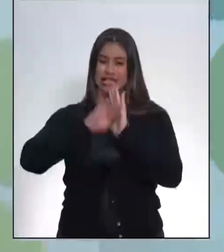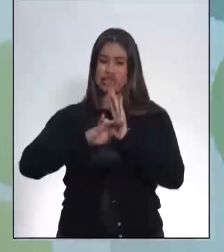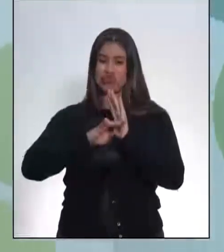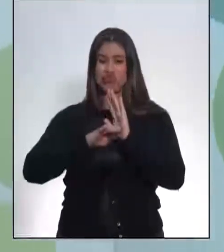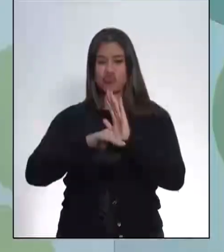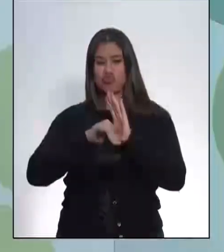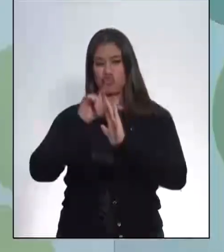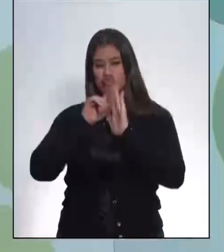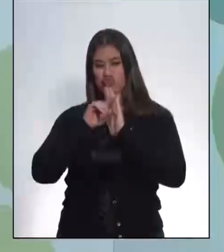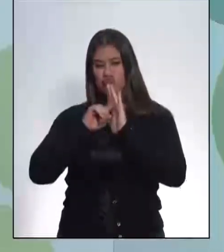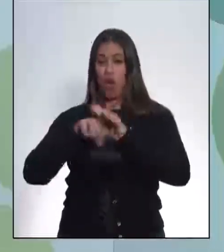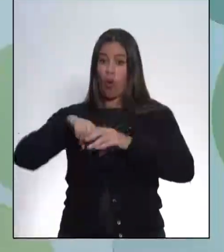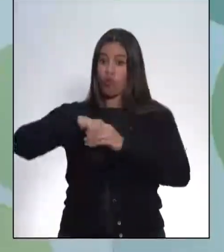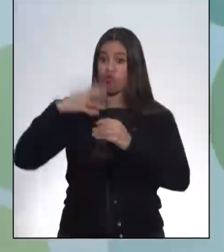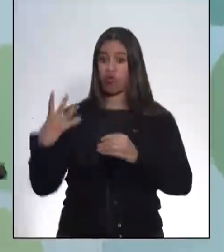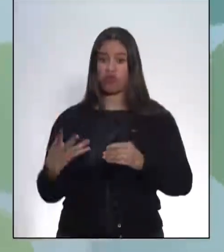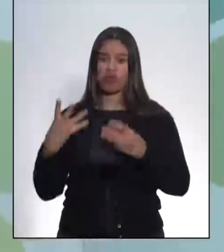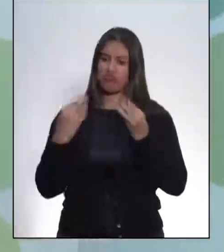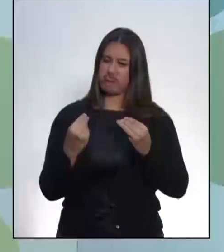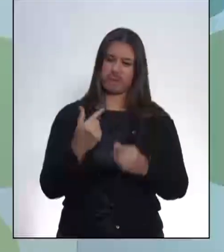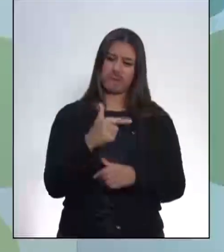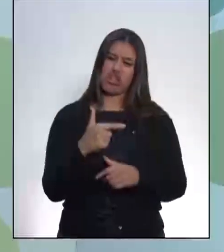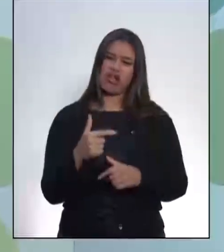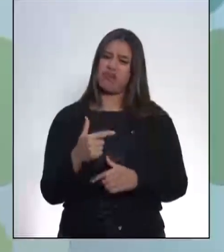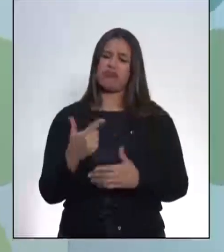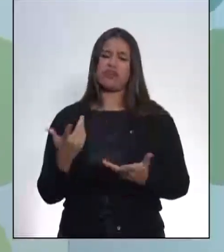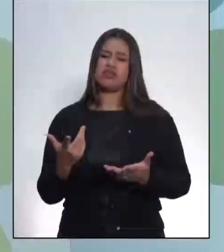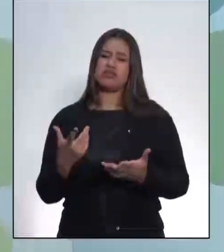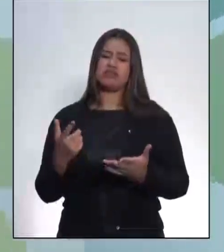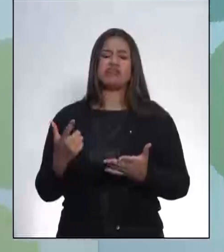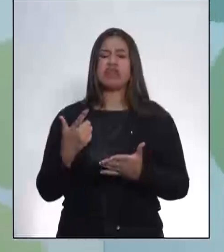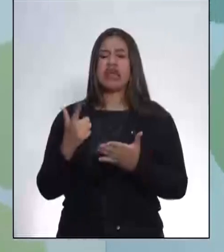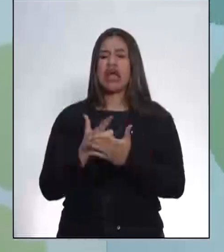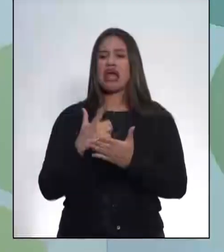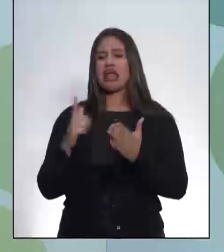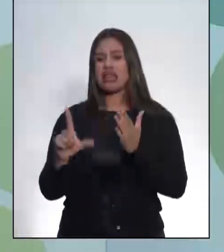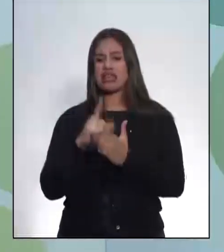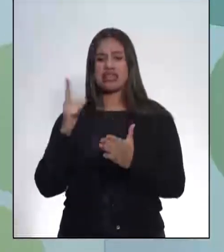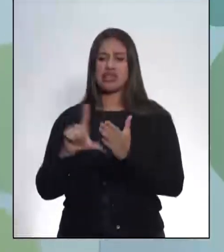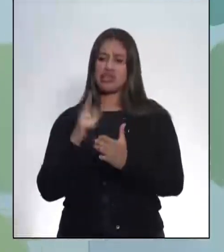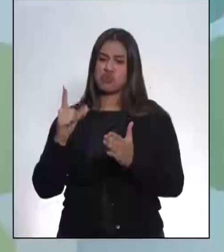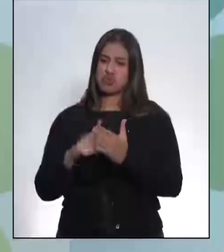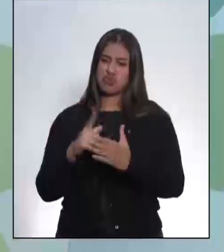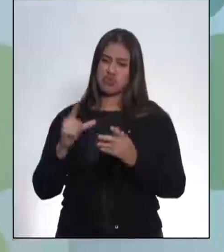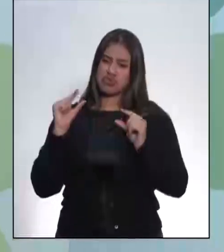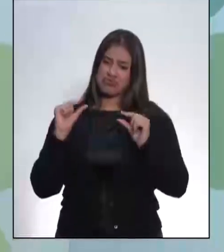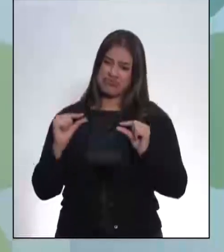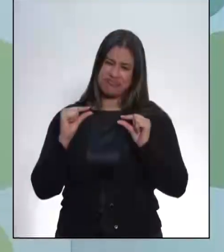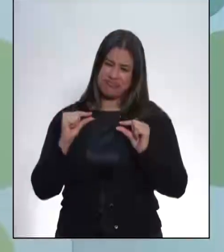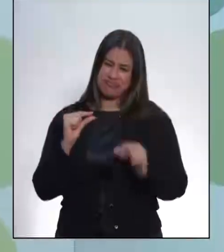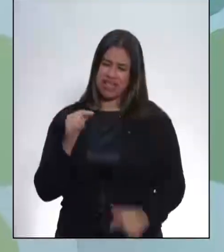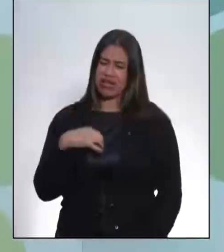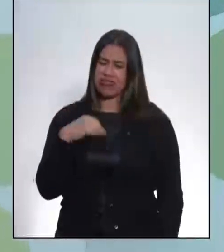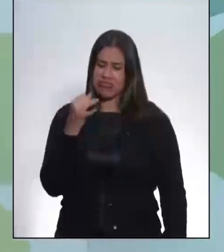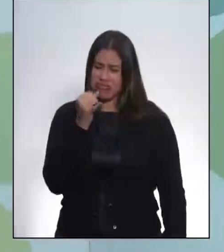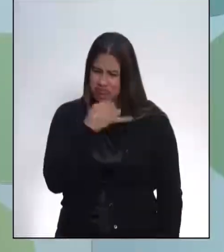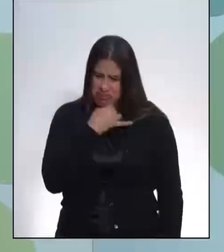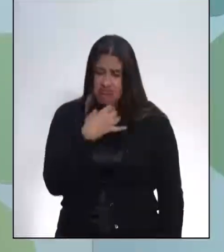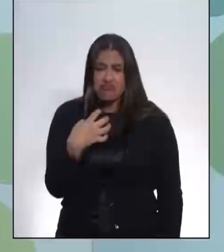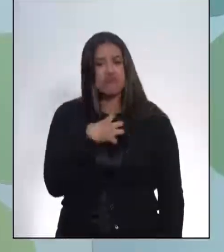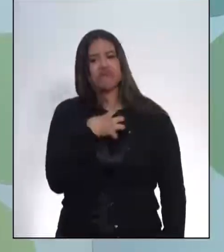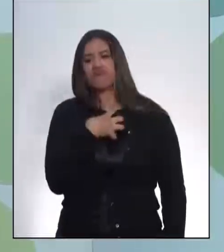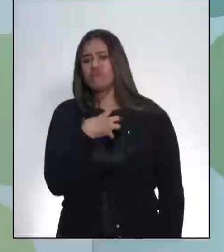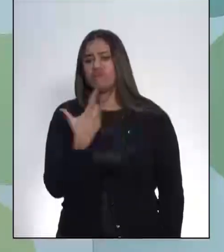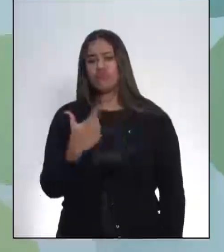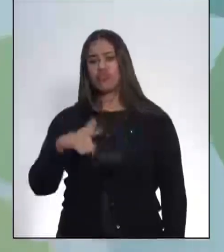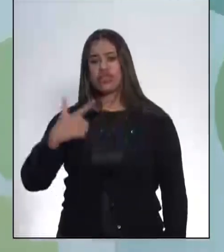pouquíssimo, assim, sabe conteúdo? Gramática quase não caiu. Literatura, eu sou professor de literatura. Fiquei uma decepção triste. Quase